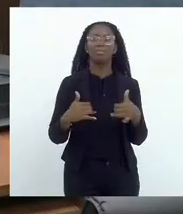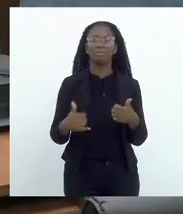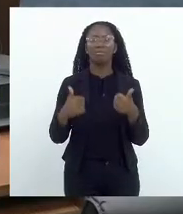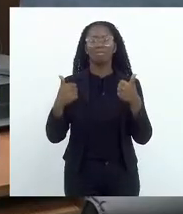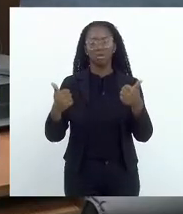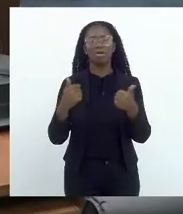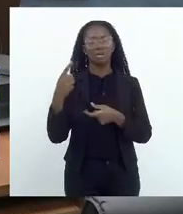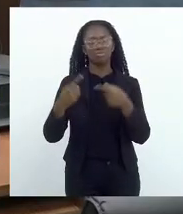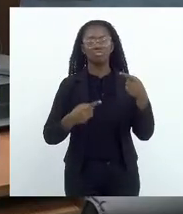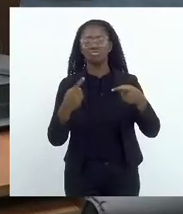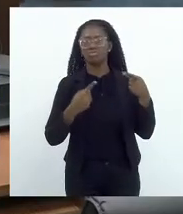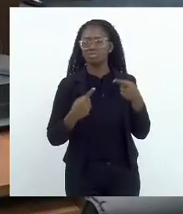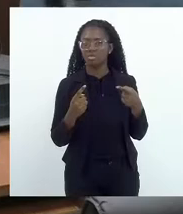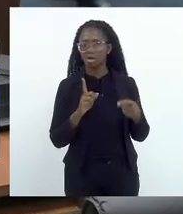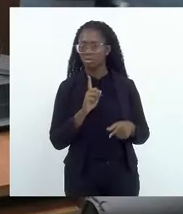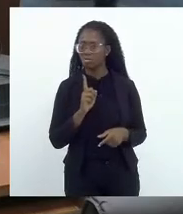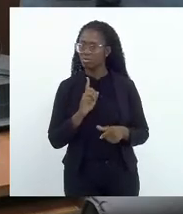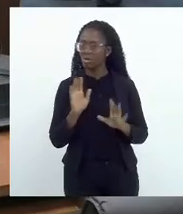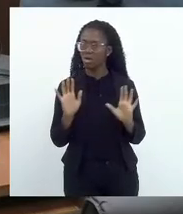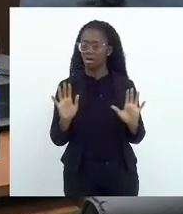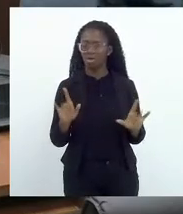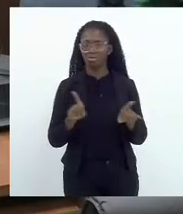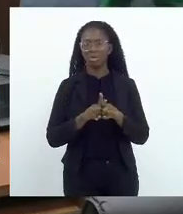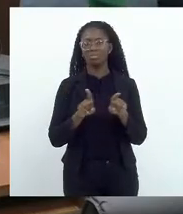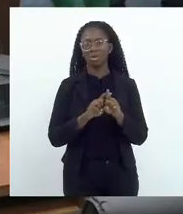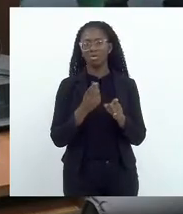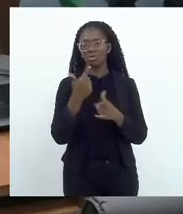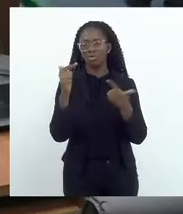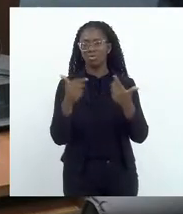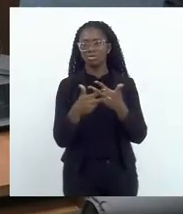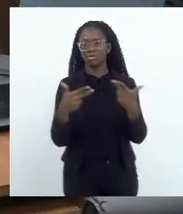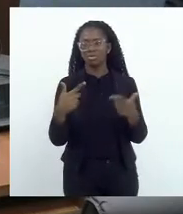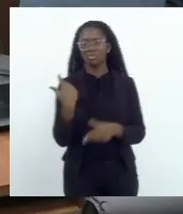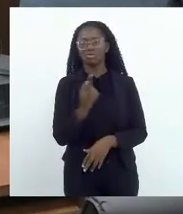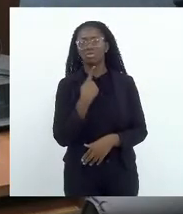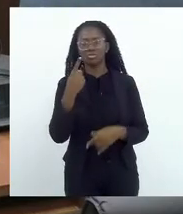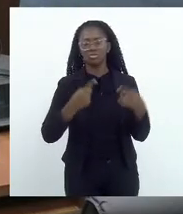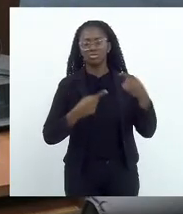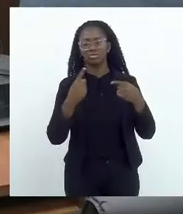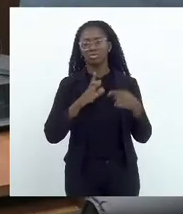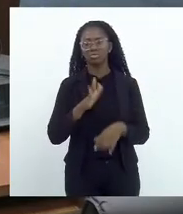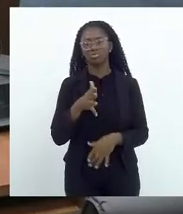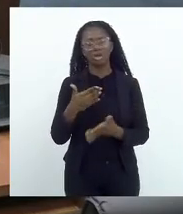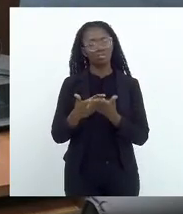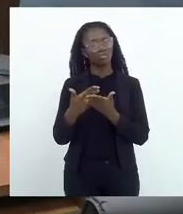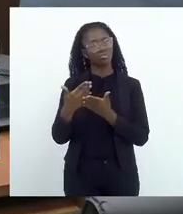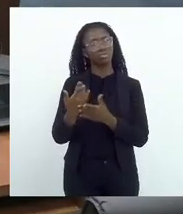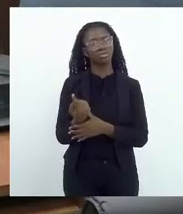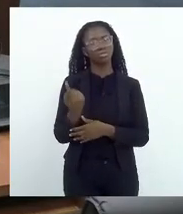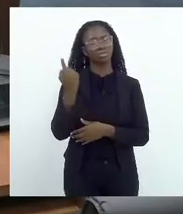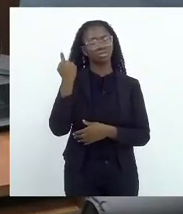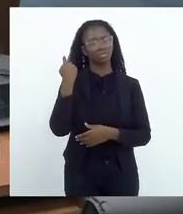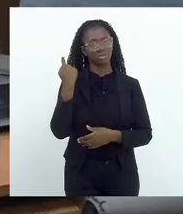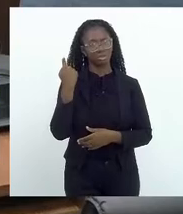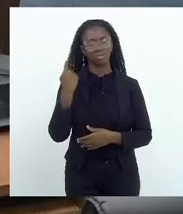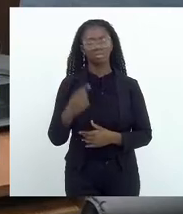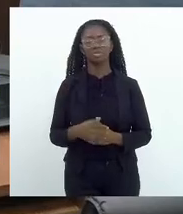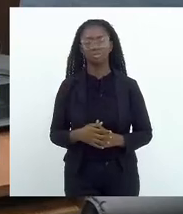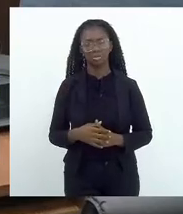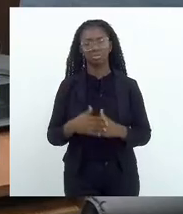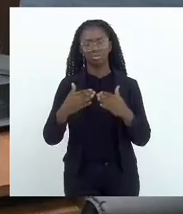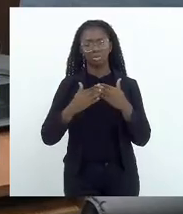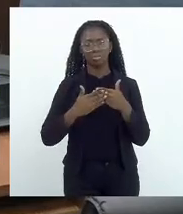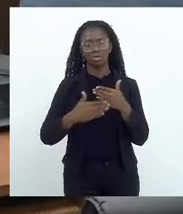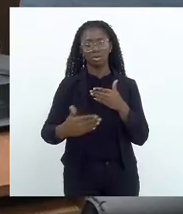maior discussão, né? Daquilo que a gente vem discutindo desde o início do